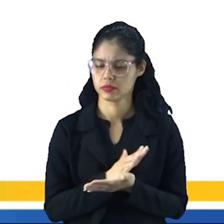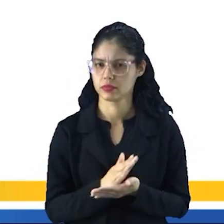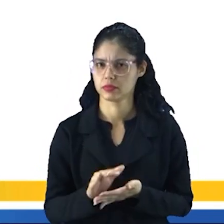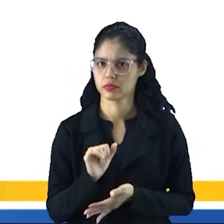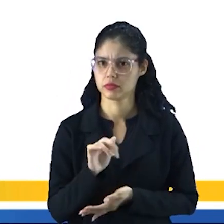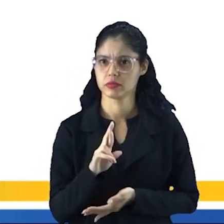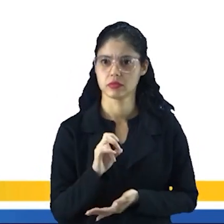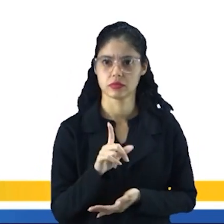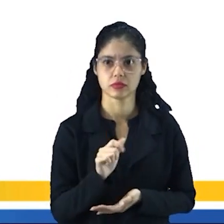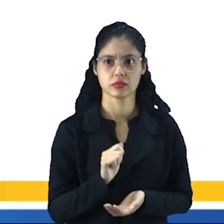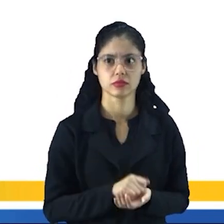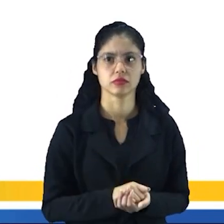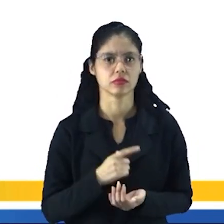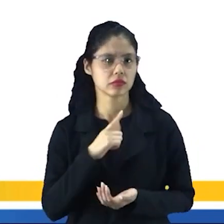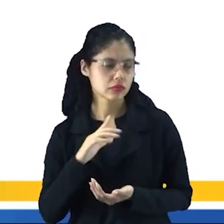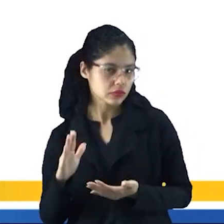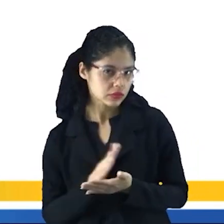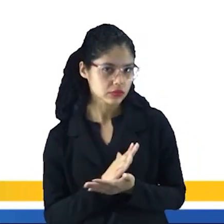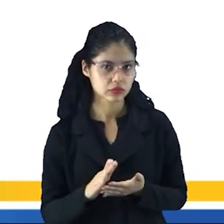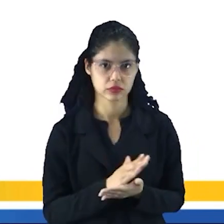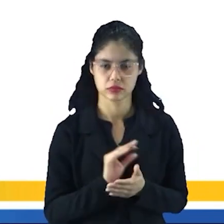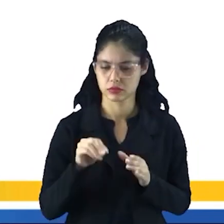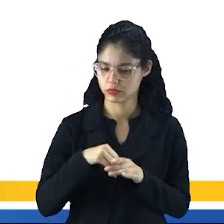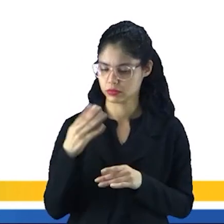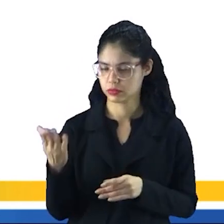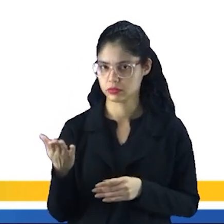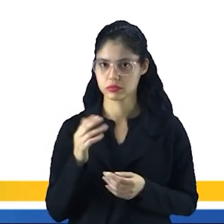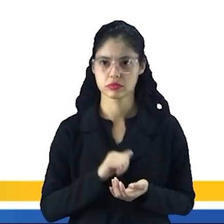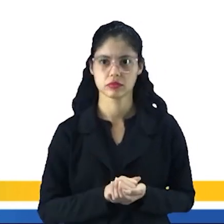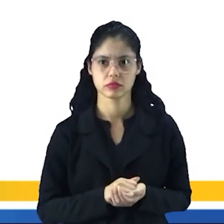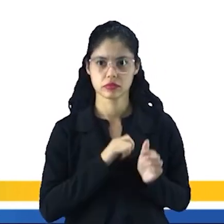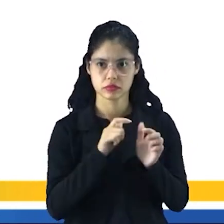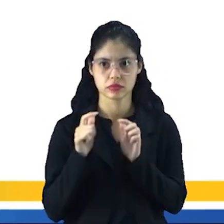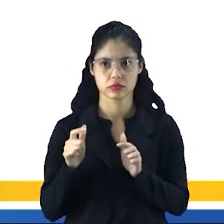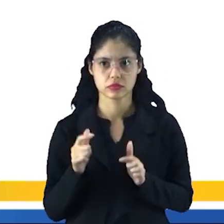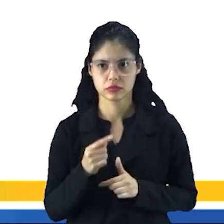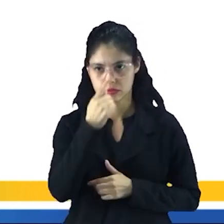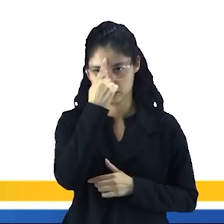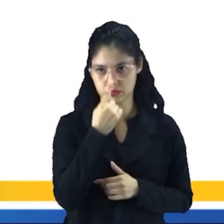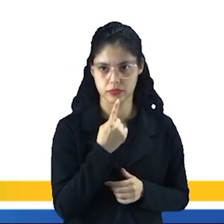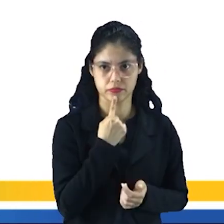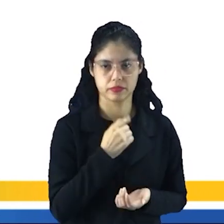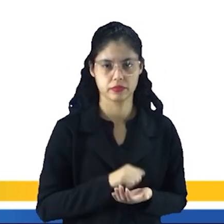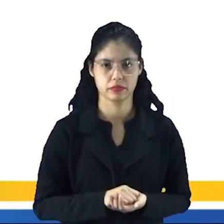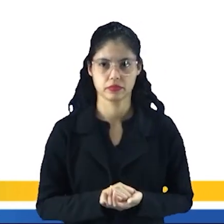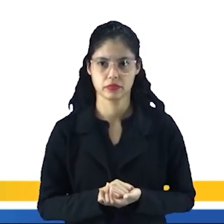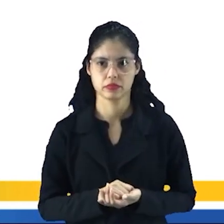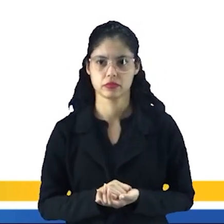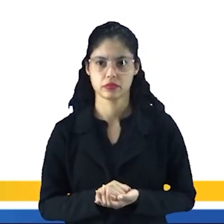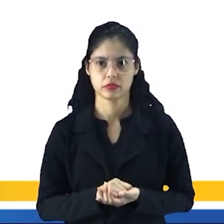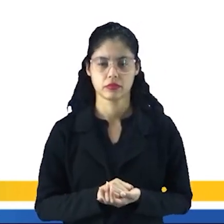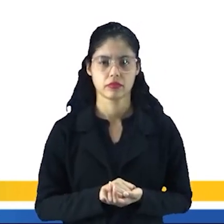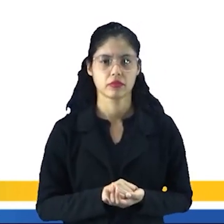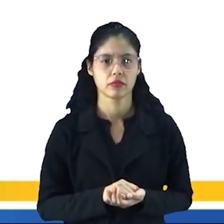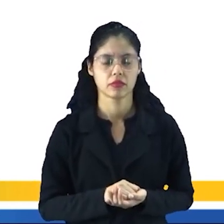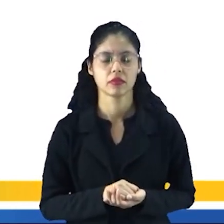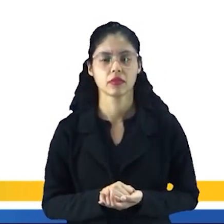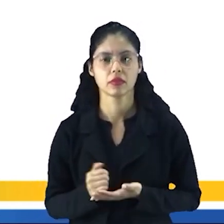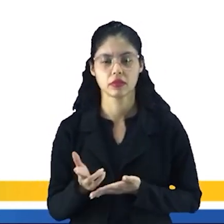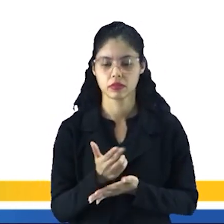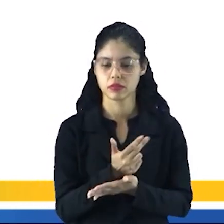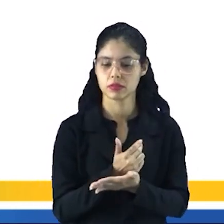coisa surreal? Será que tem alguma coisa fora do lugar nessa cena? Johannes Vermeer, gente,